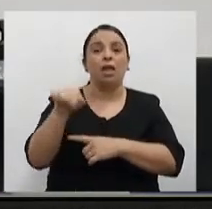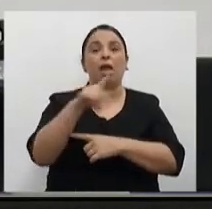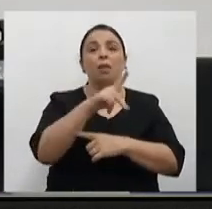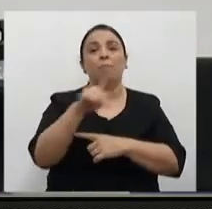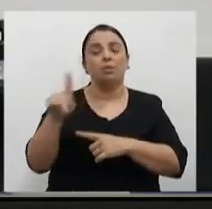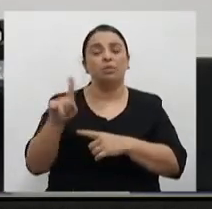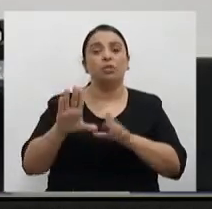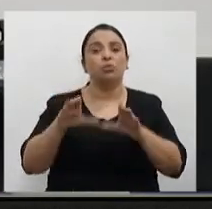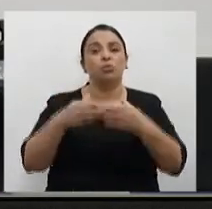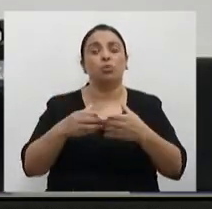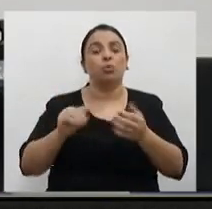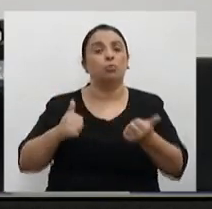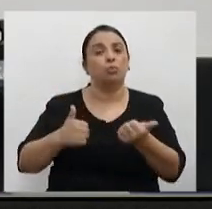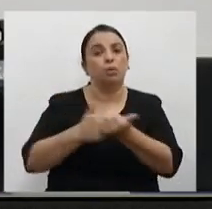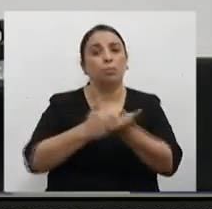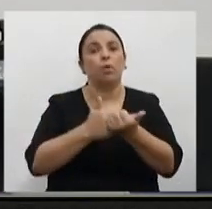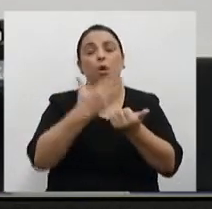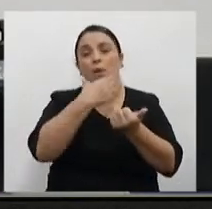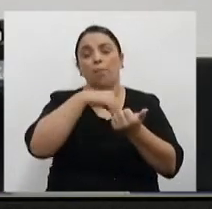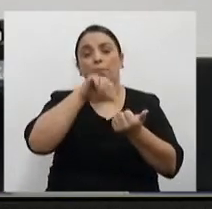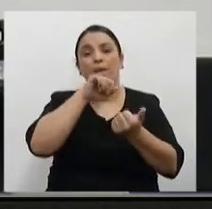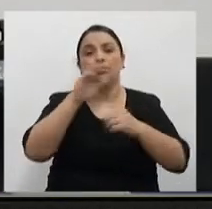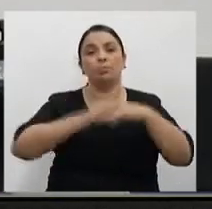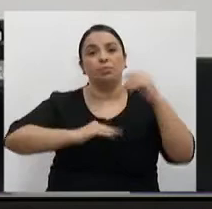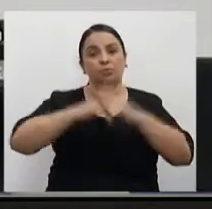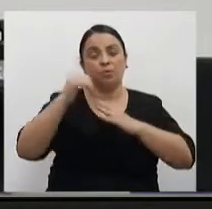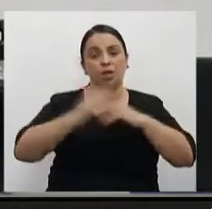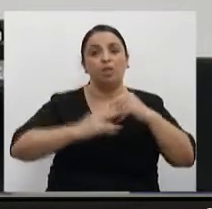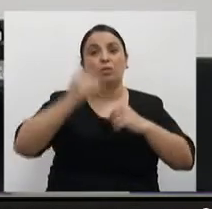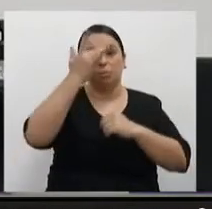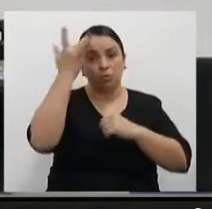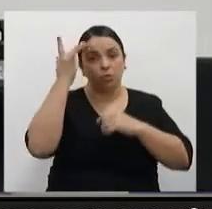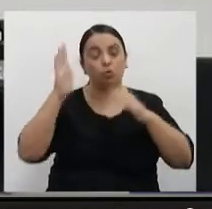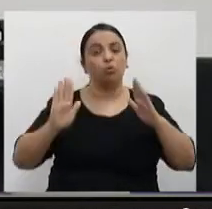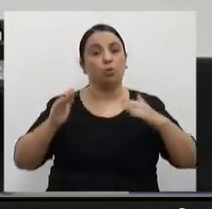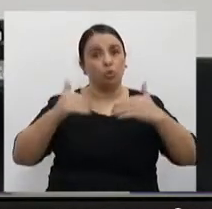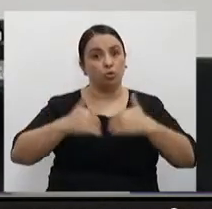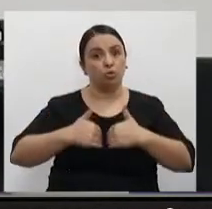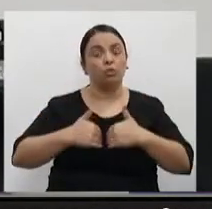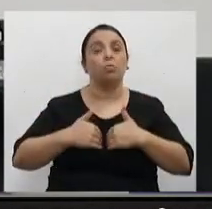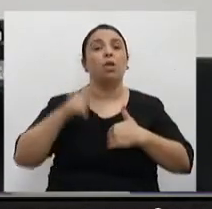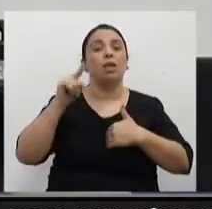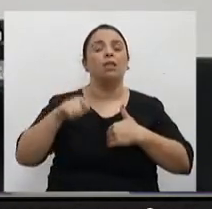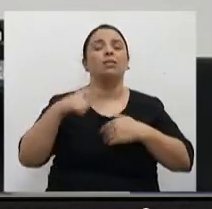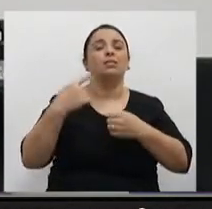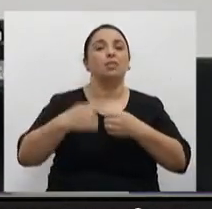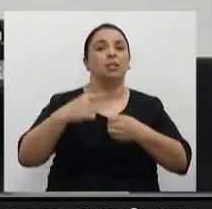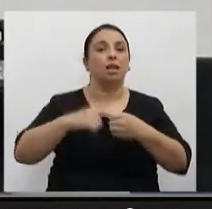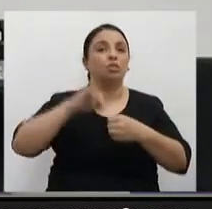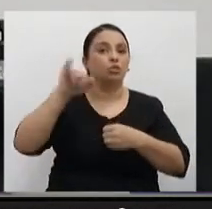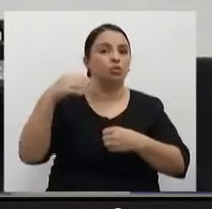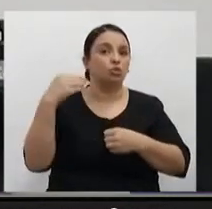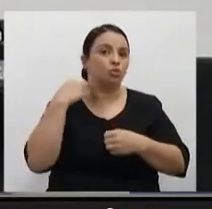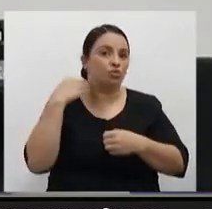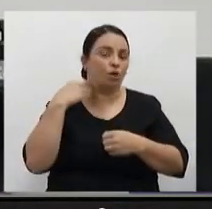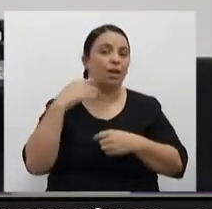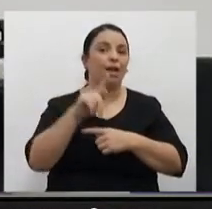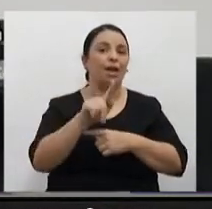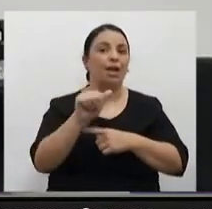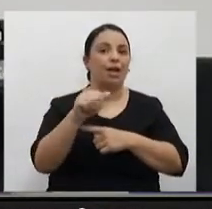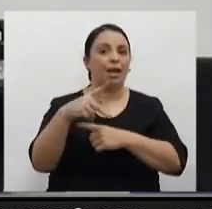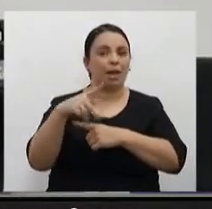do Grupo de Apoio e Pais e Profissionais de Pessoas com Autismo, de Juiz de Fora, GAPA. 5 minutos,